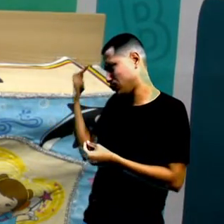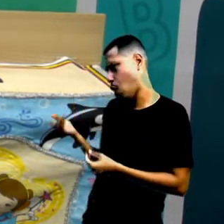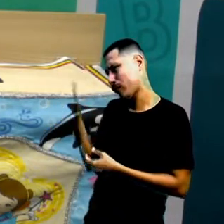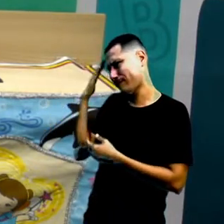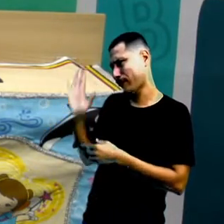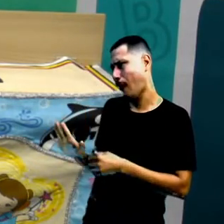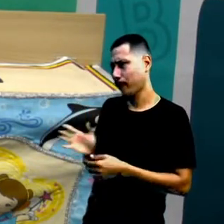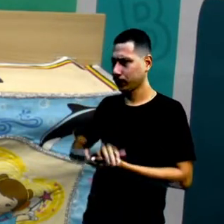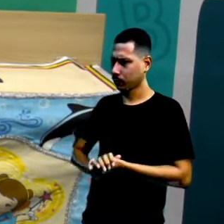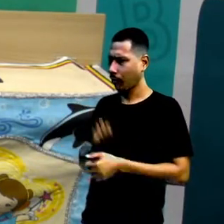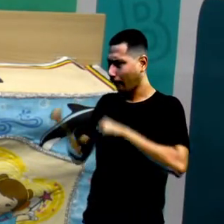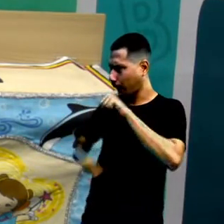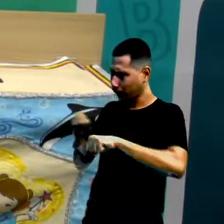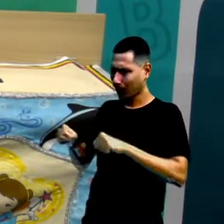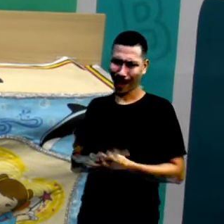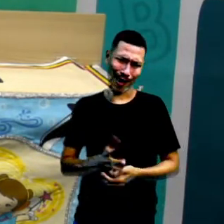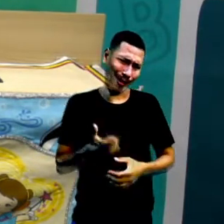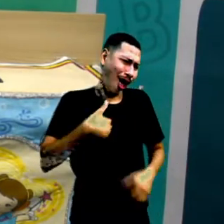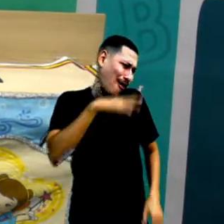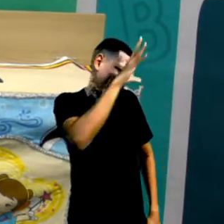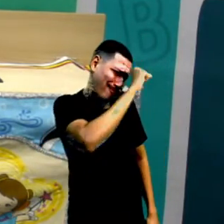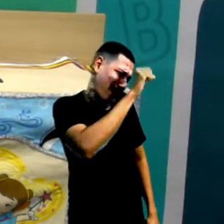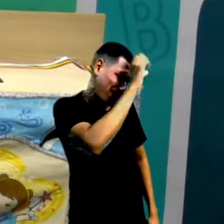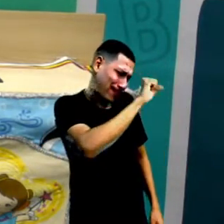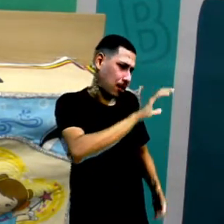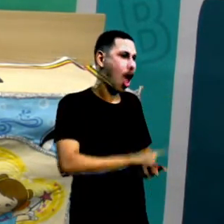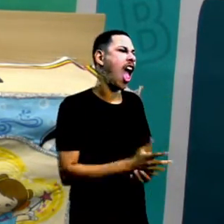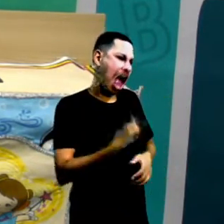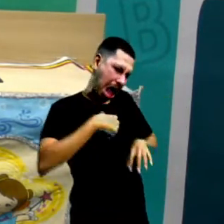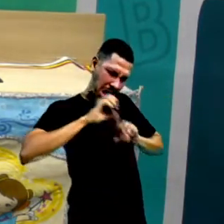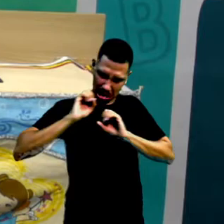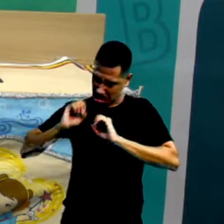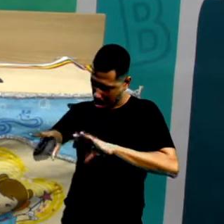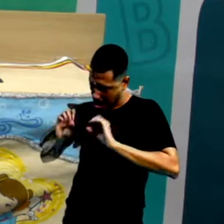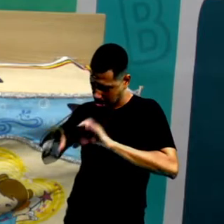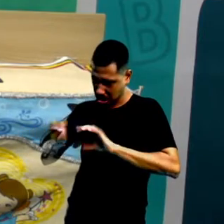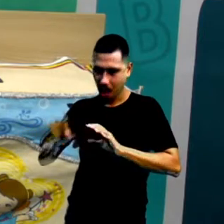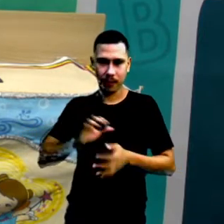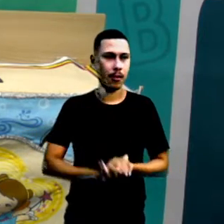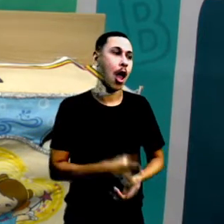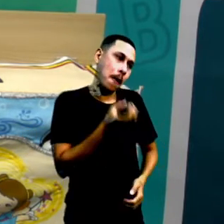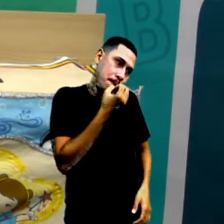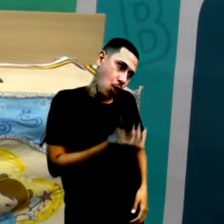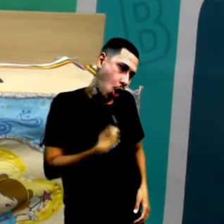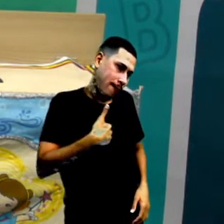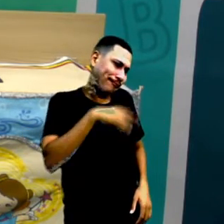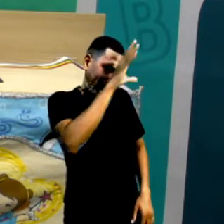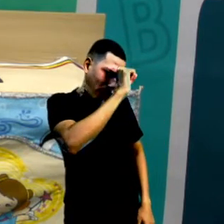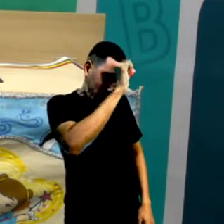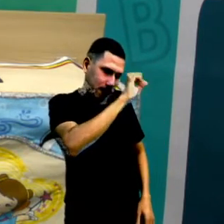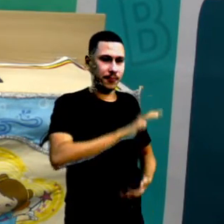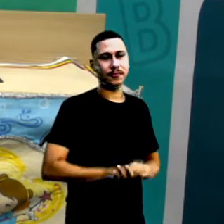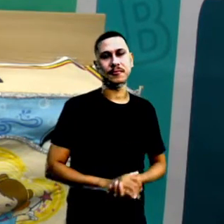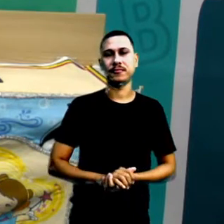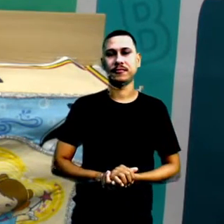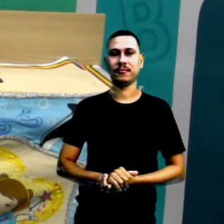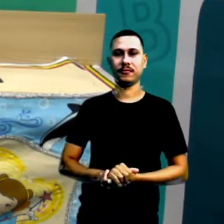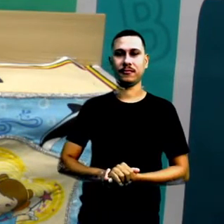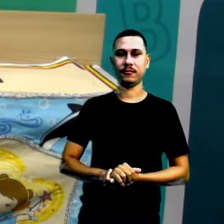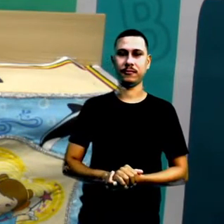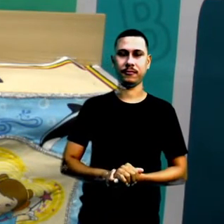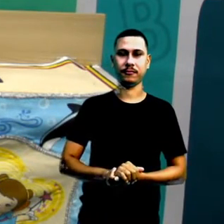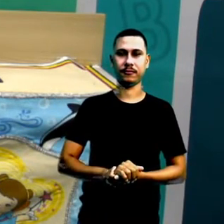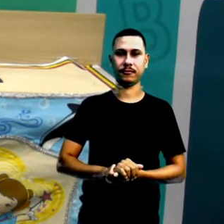Ah pois é tia Lena não aprendeu fazer Tá certo tá bom tia Lê vai aprender então